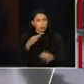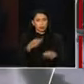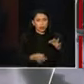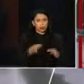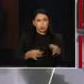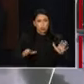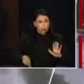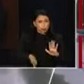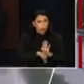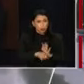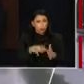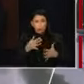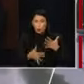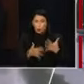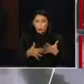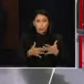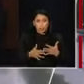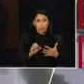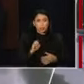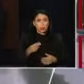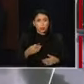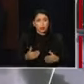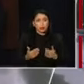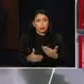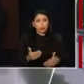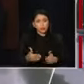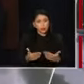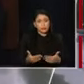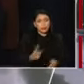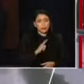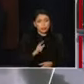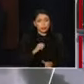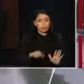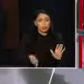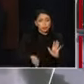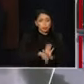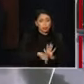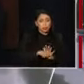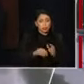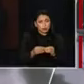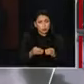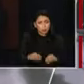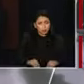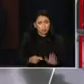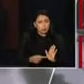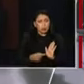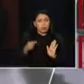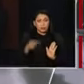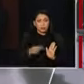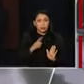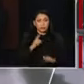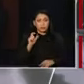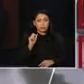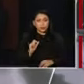ou progressivo. O crime de dano é, assim, um delito de